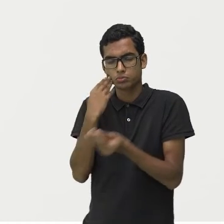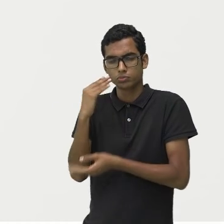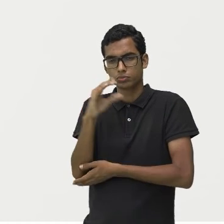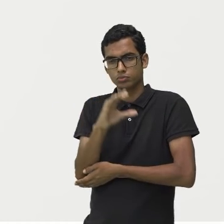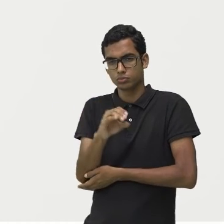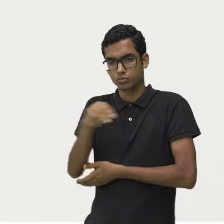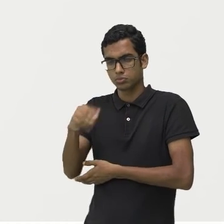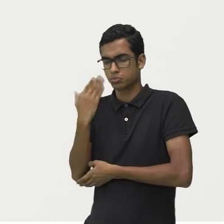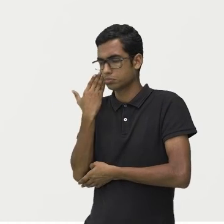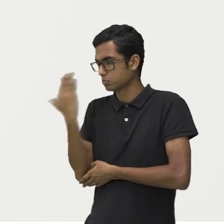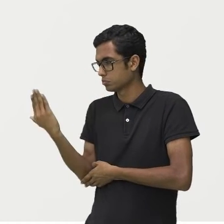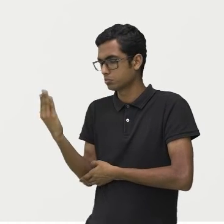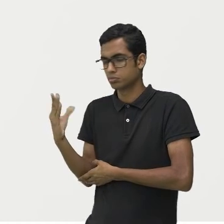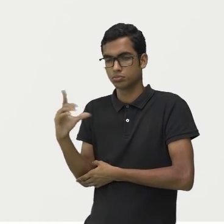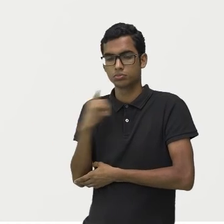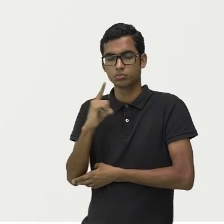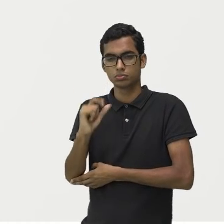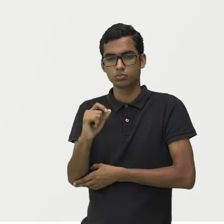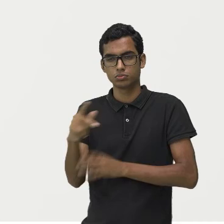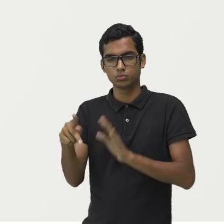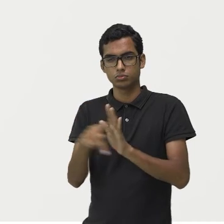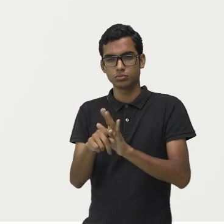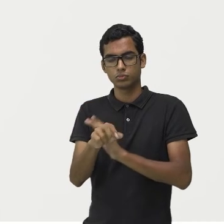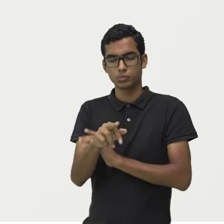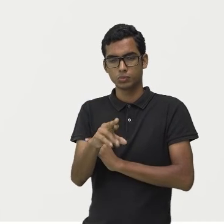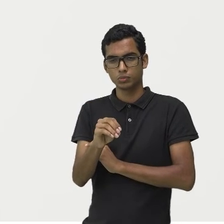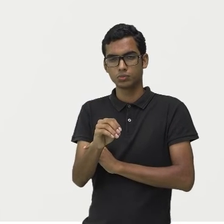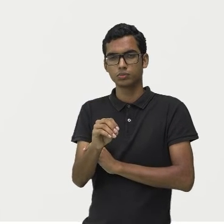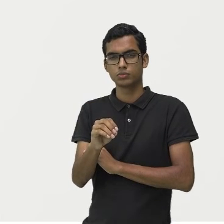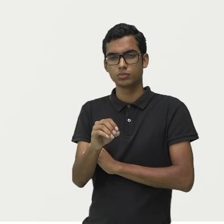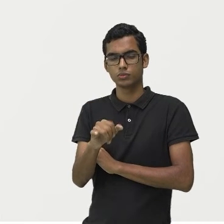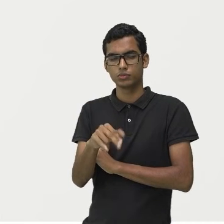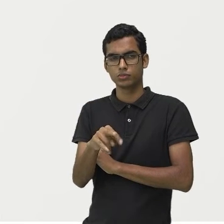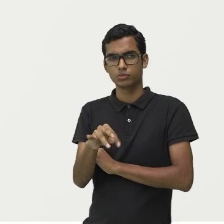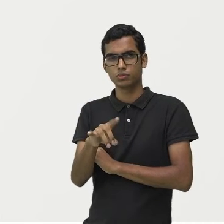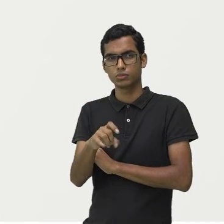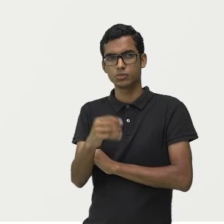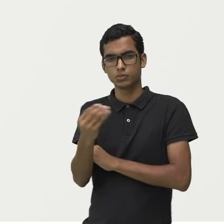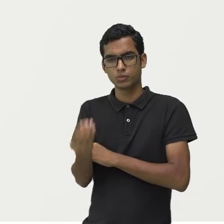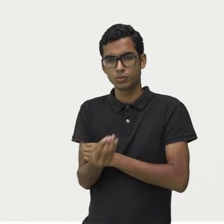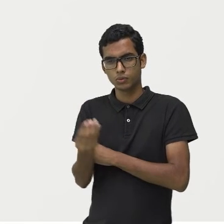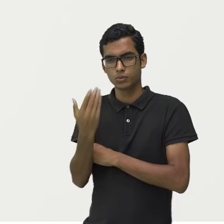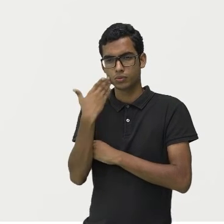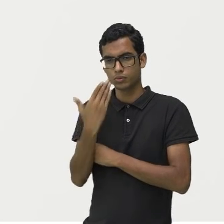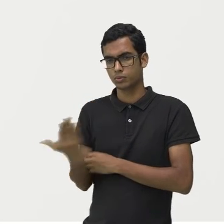caso, pessoal, que eu tive um raio incidente que veio aqui, ó,